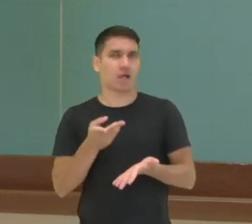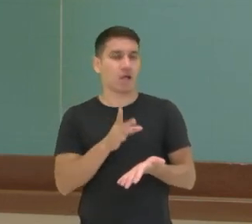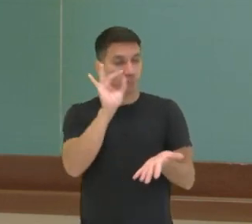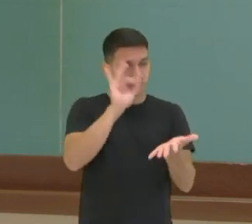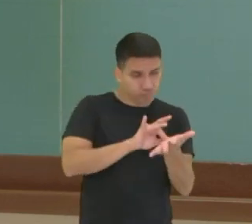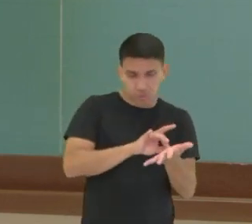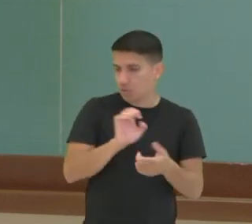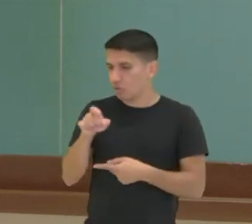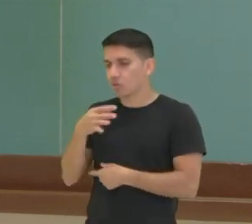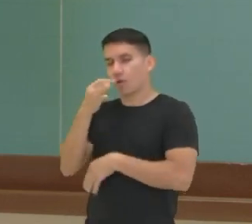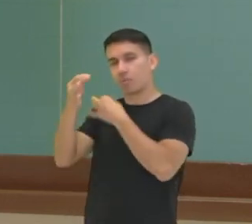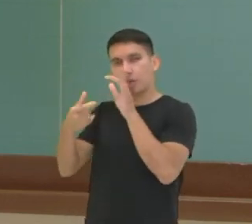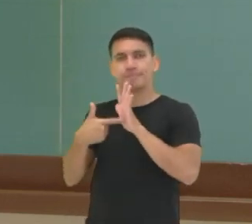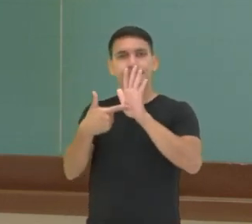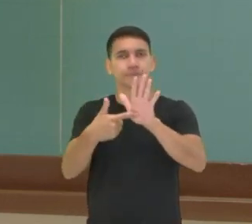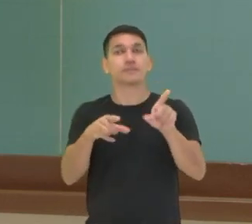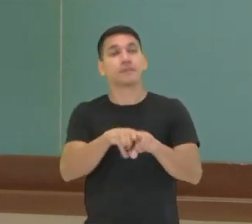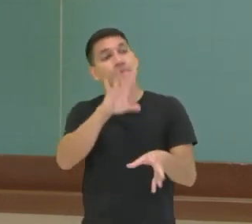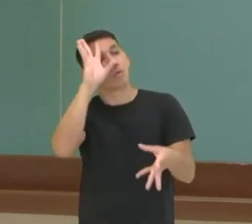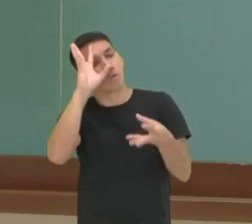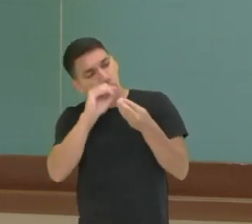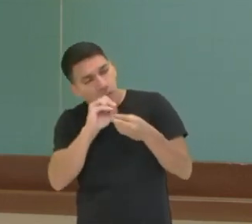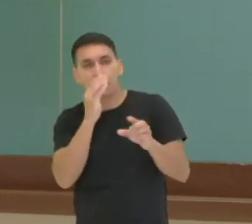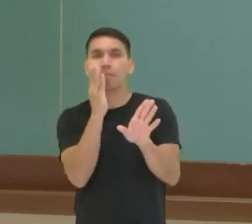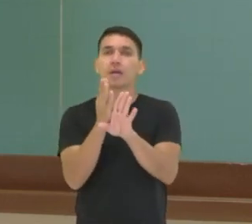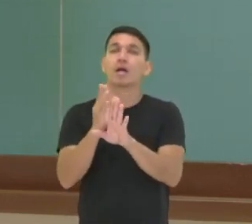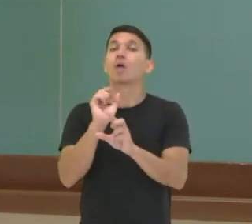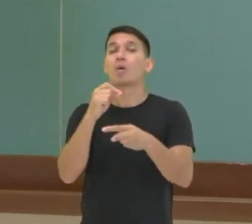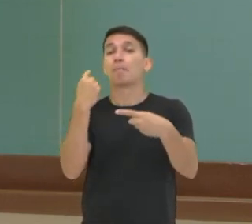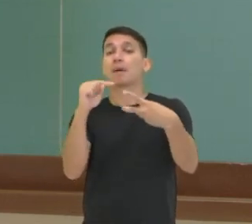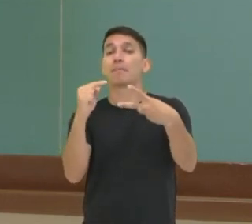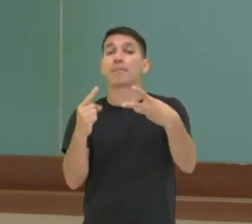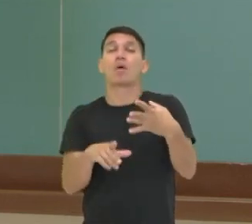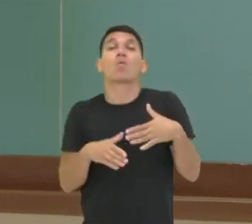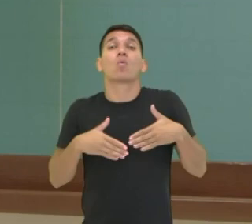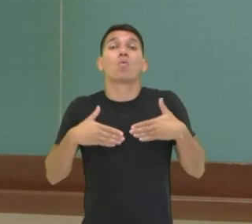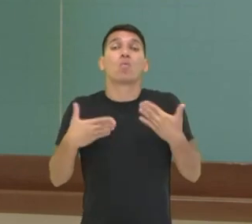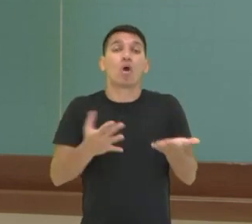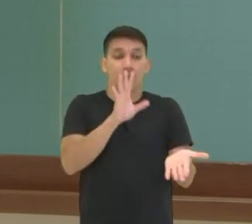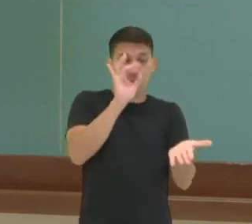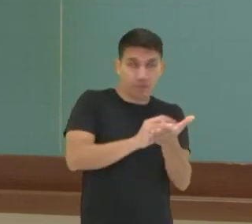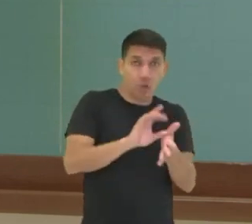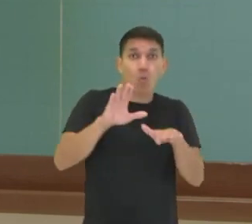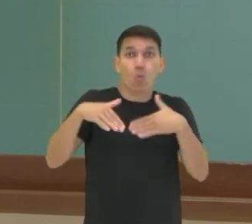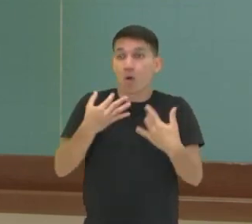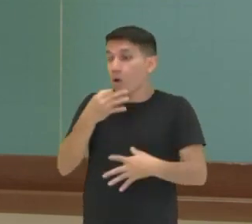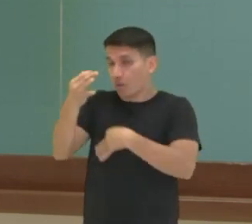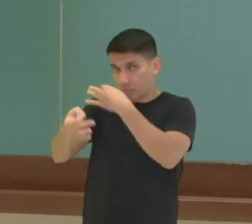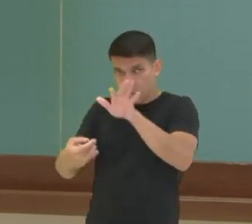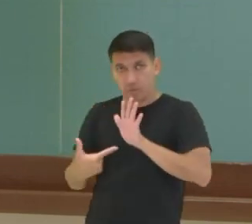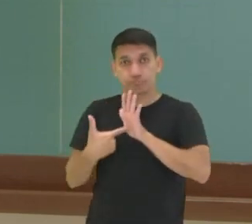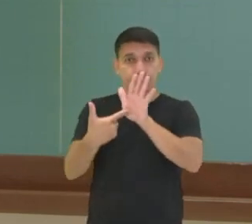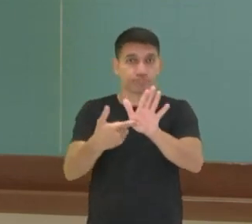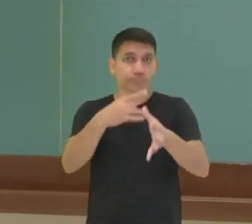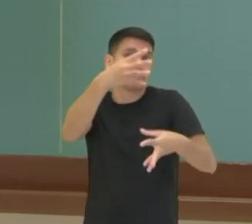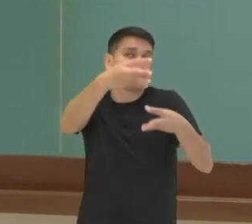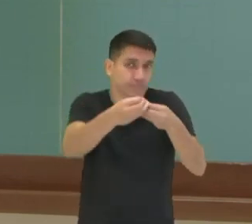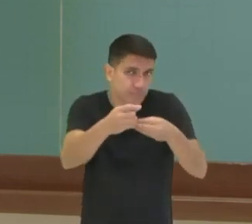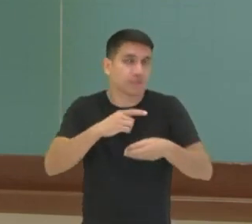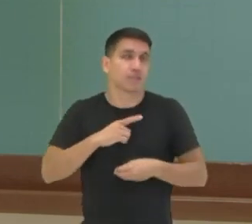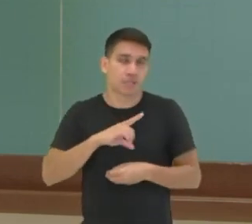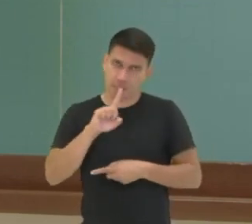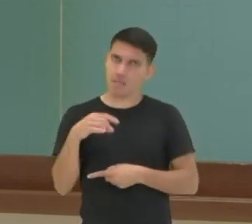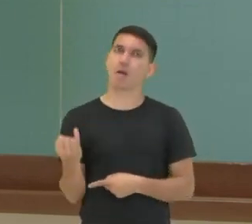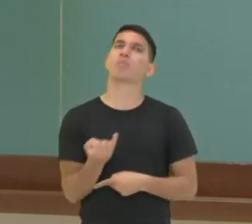apresentados. Compreendemos e identificamos quais os fatos e quais as opiniões foram apresentadas ali. Isso